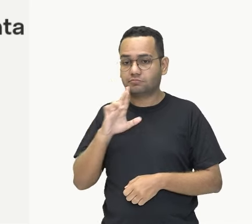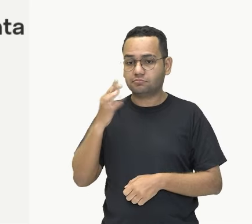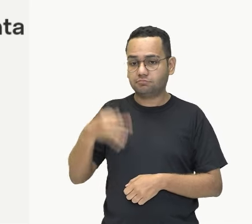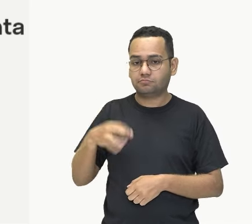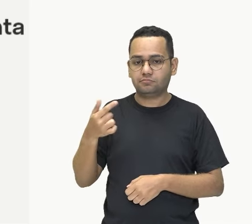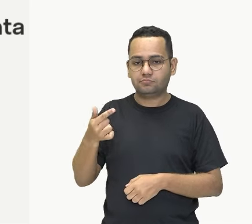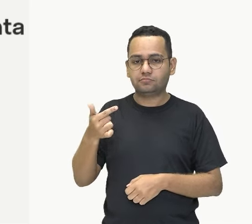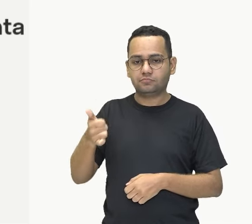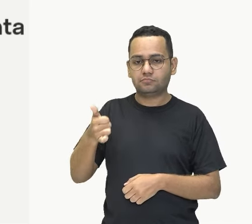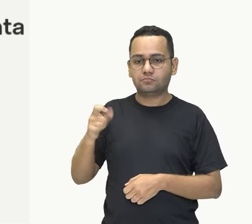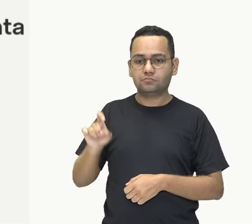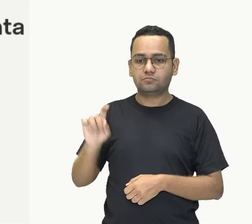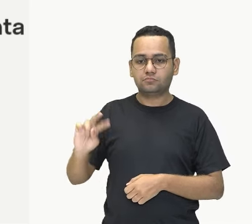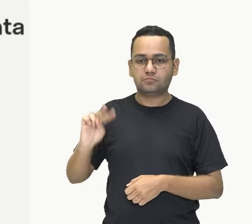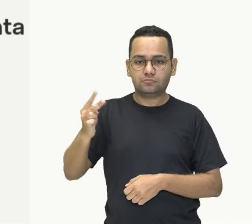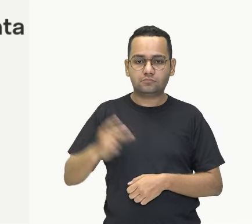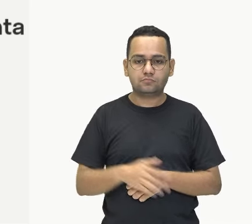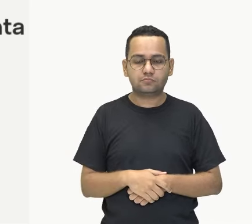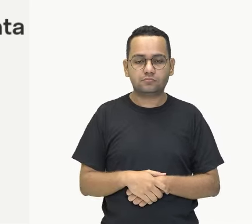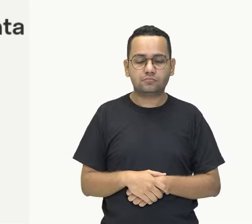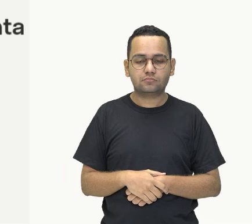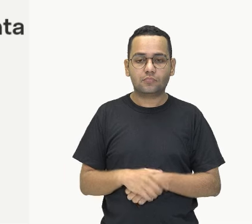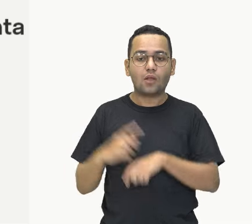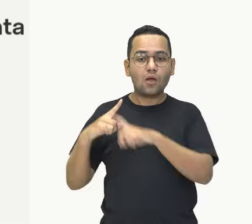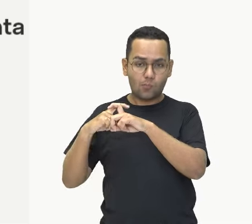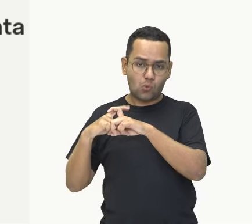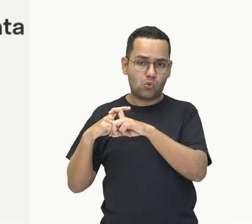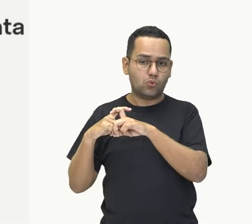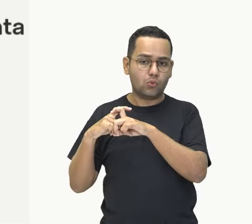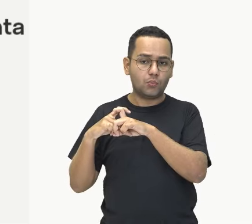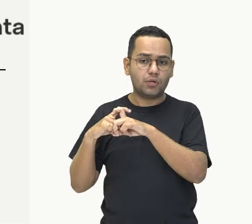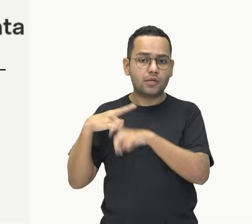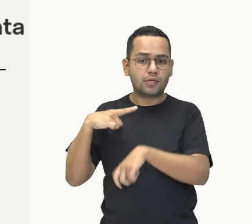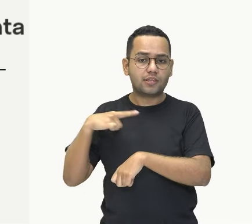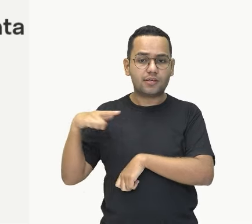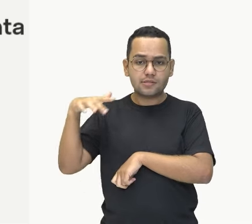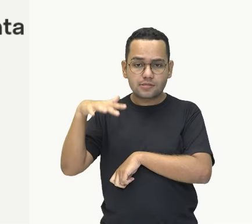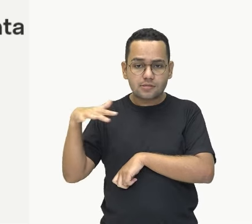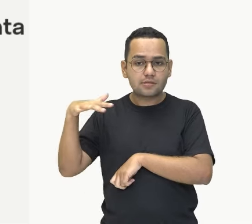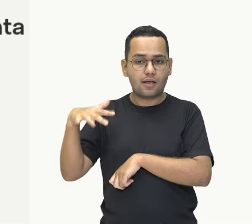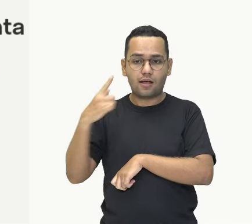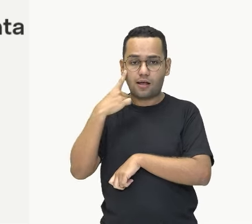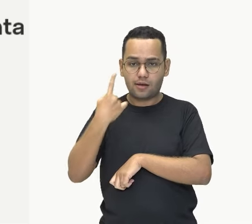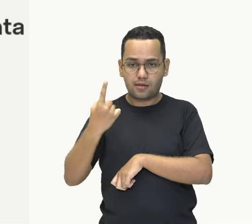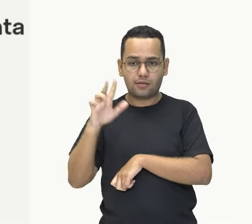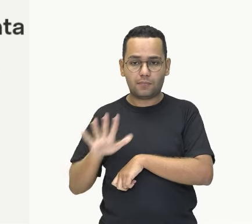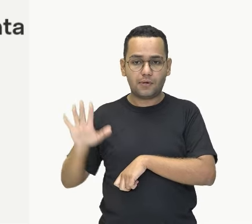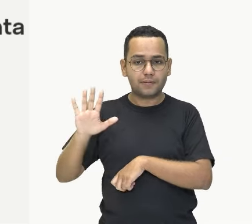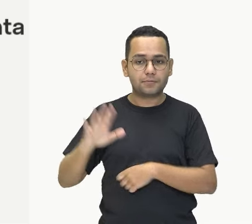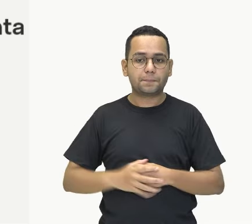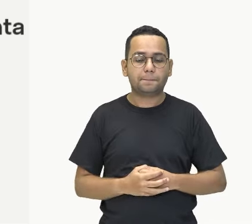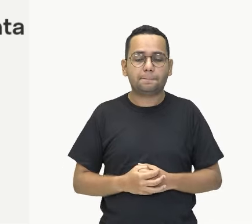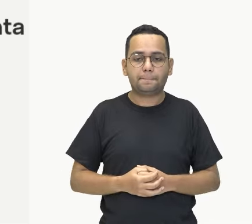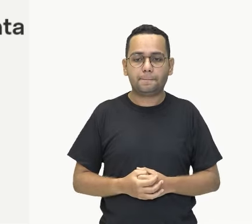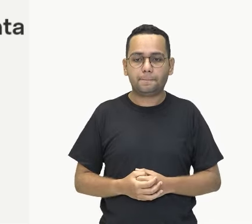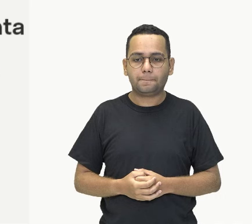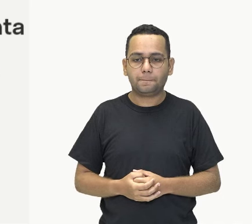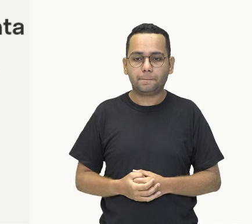21x ao quadrado. Esse é o monômio que representa a área deste retângulo. Tudo